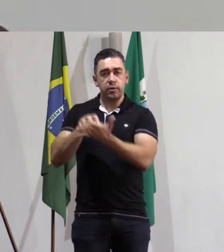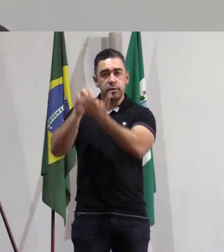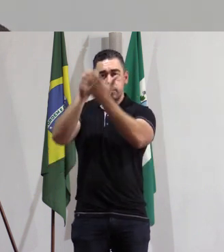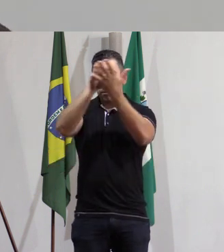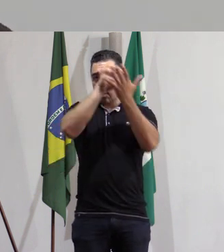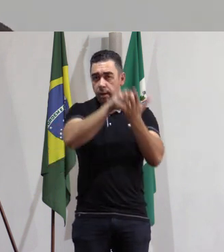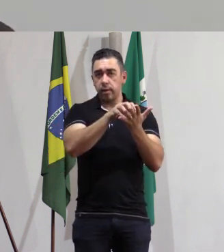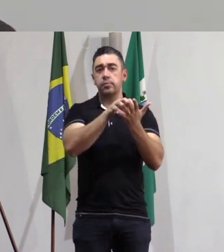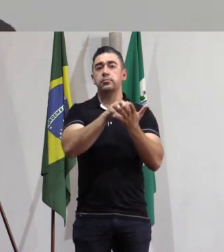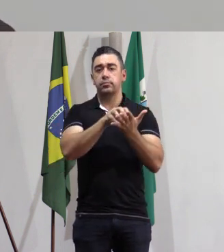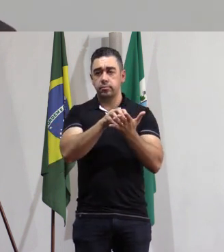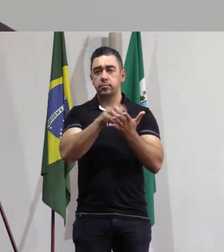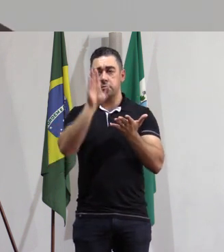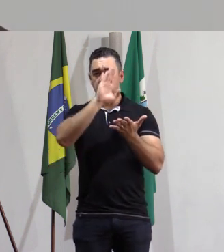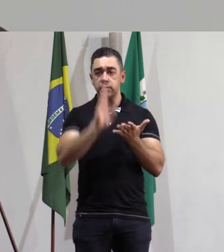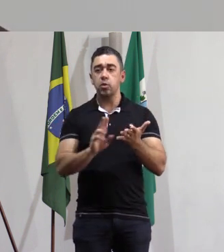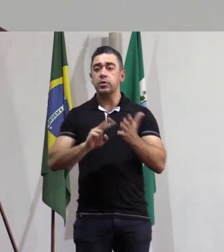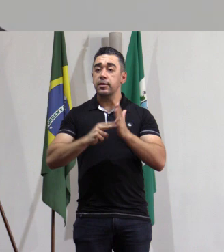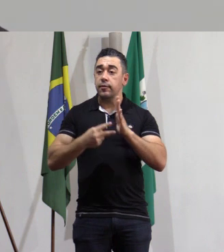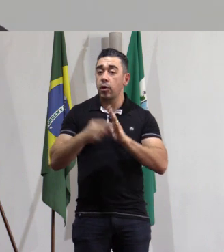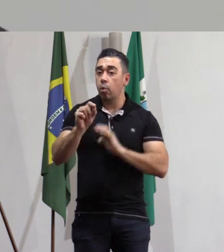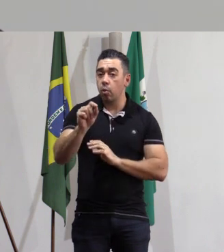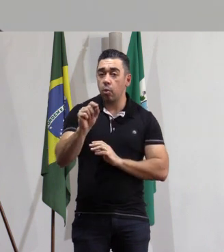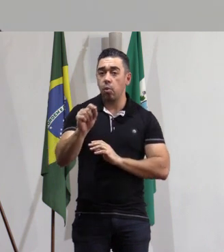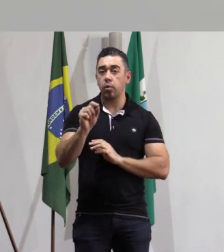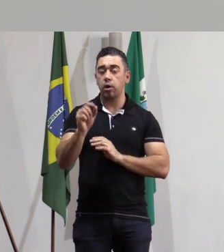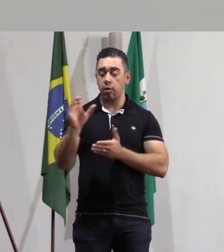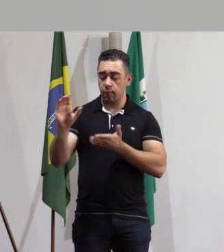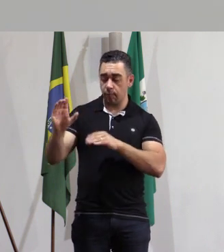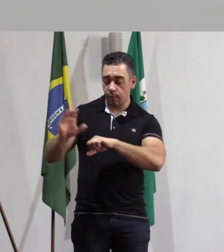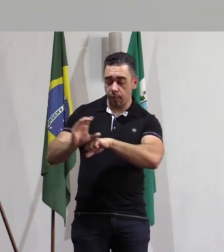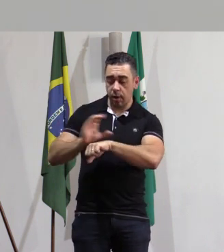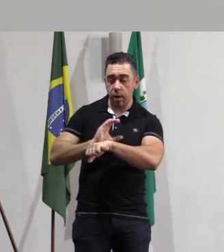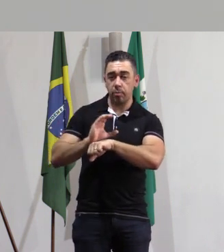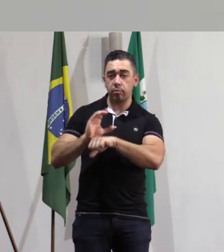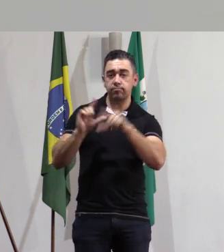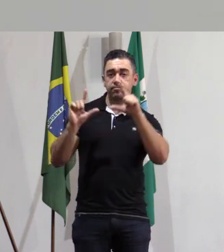brasileiras, que as reservas estão efetivamente no fim.